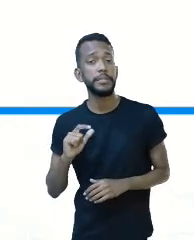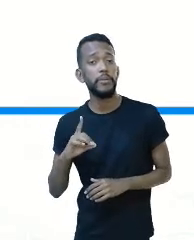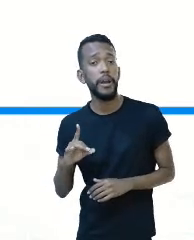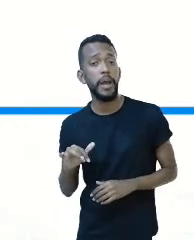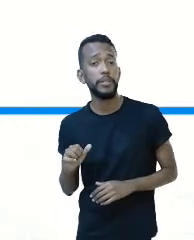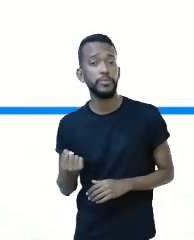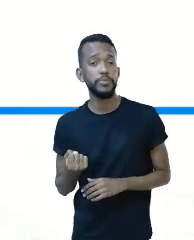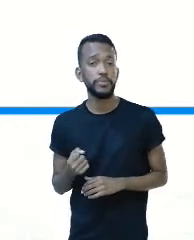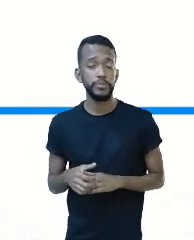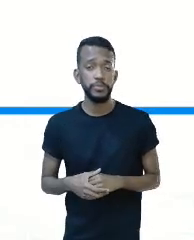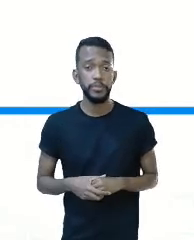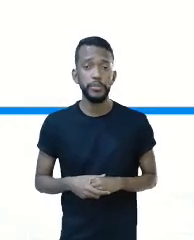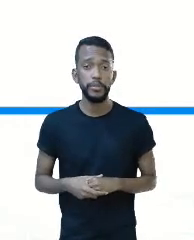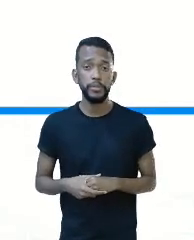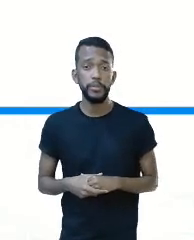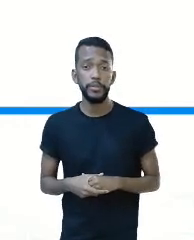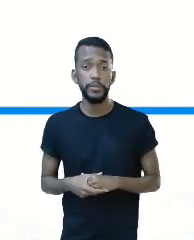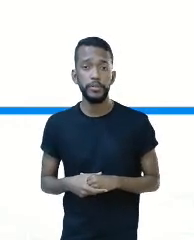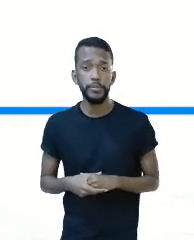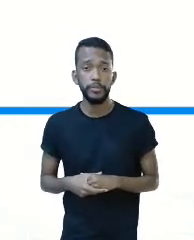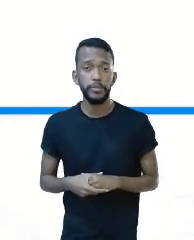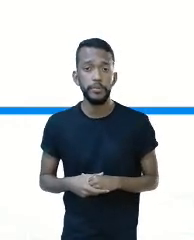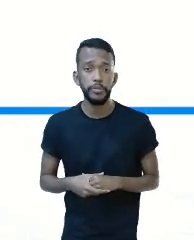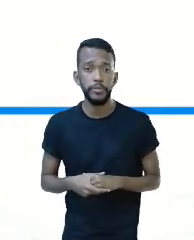aí, pessoal? Olha esse número,